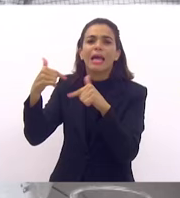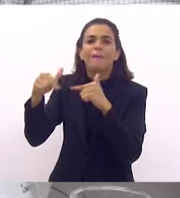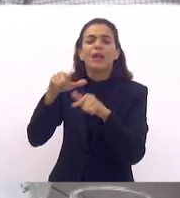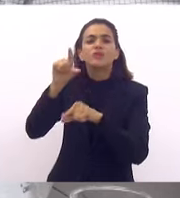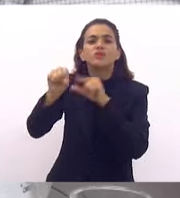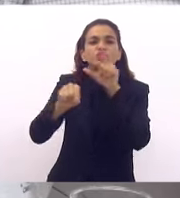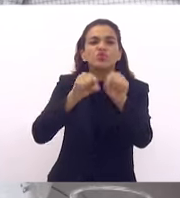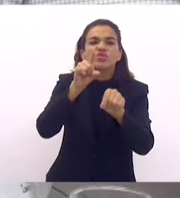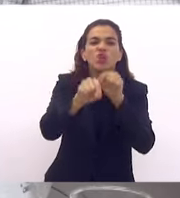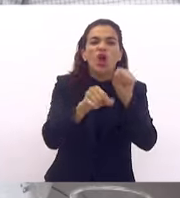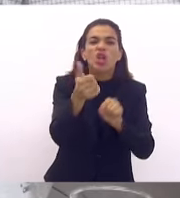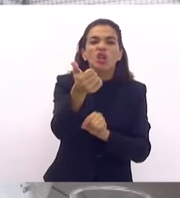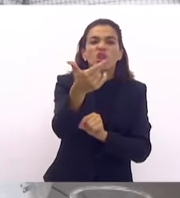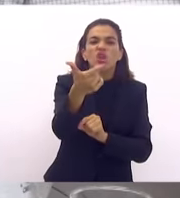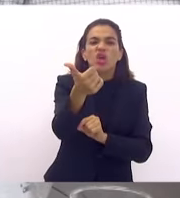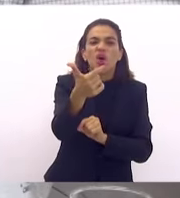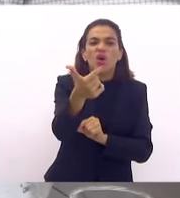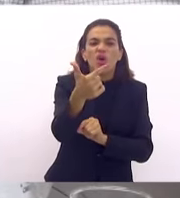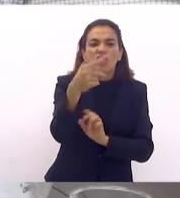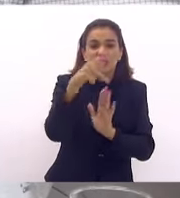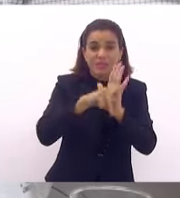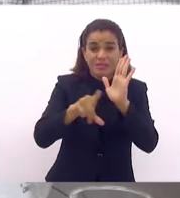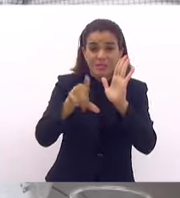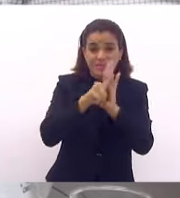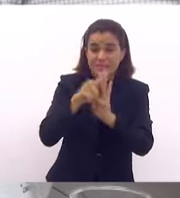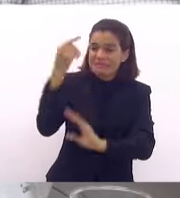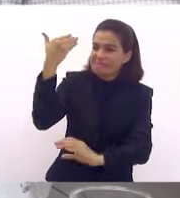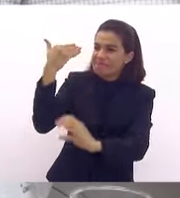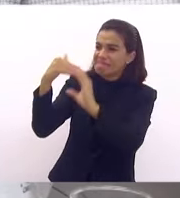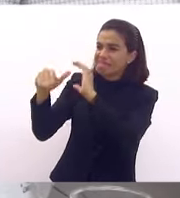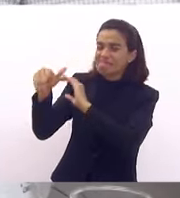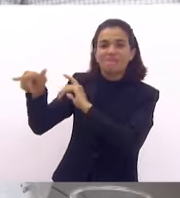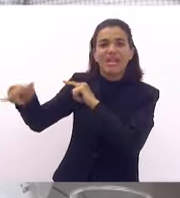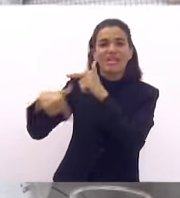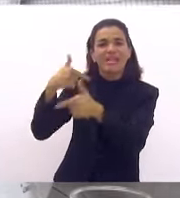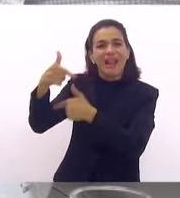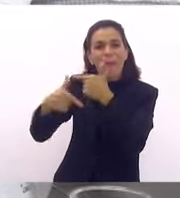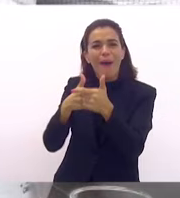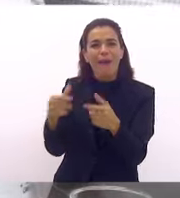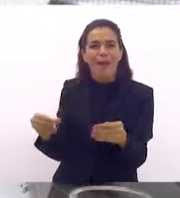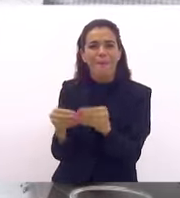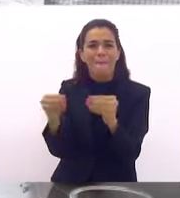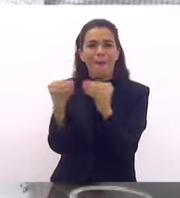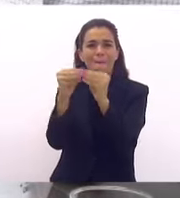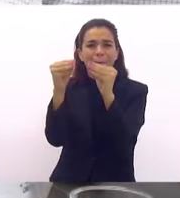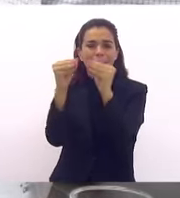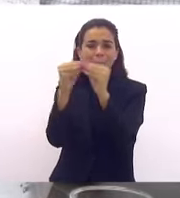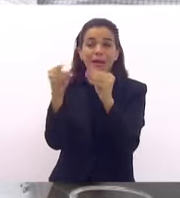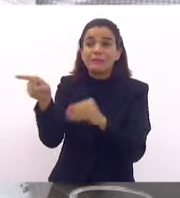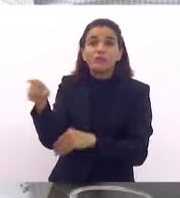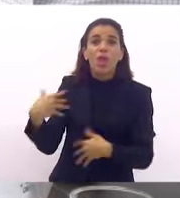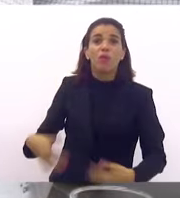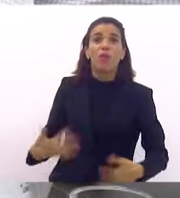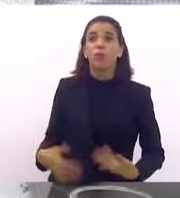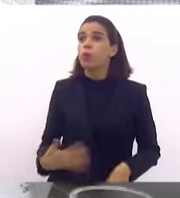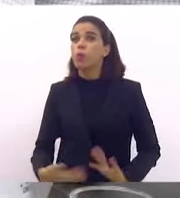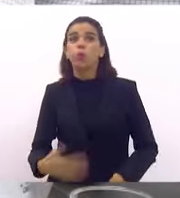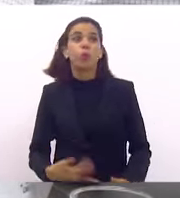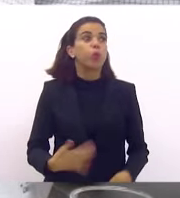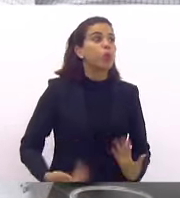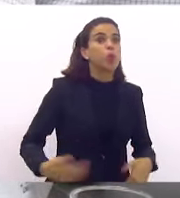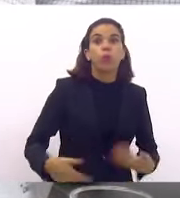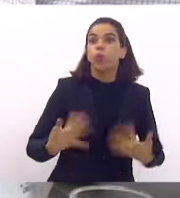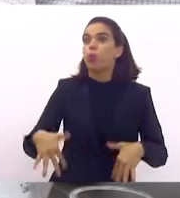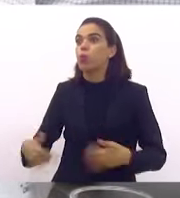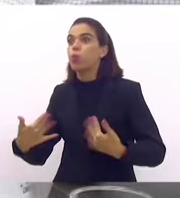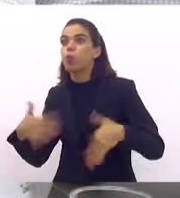selecionasse uns 12 projetos para o deputado Luiz Paulo ir bem preparando. Senão ele vai ter uma crise de abstinência. Ele não